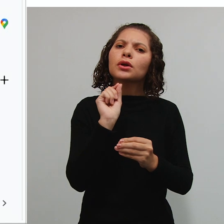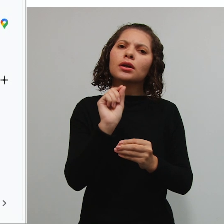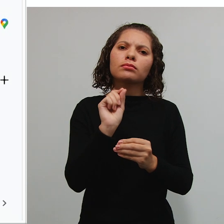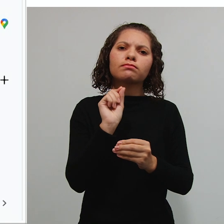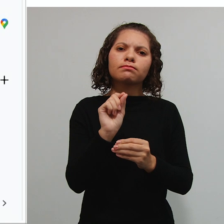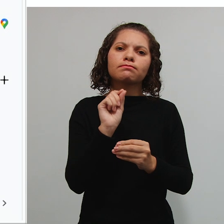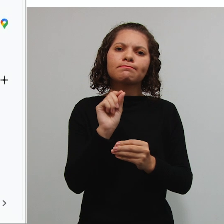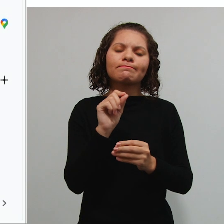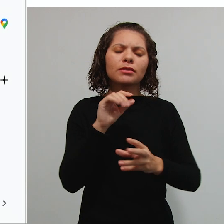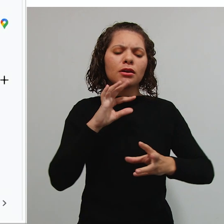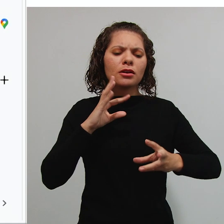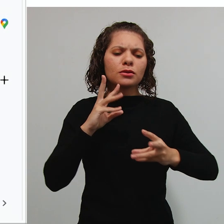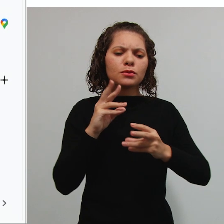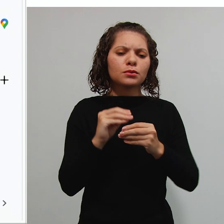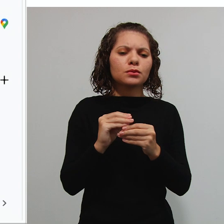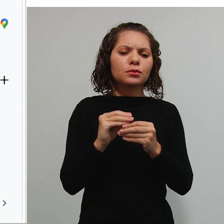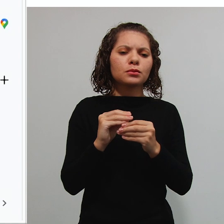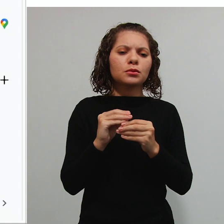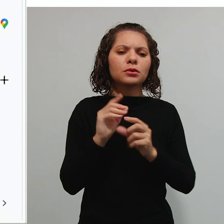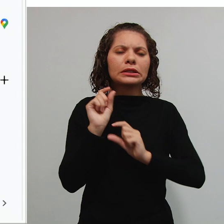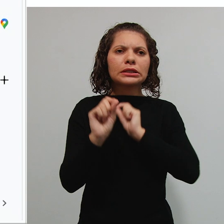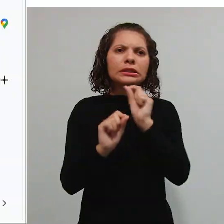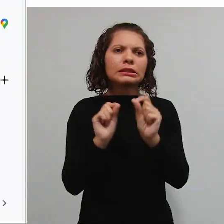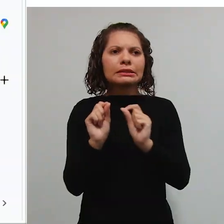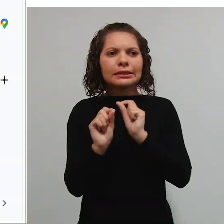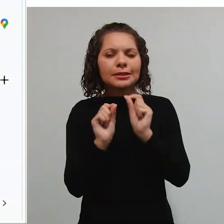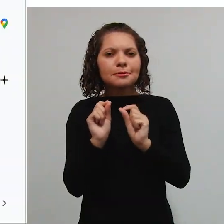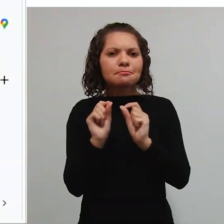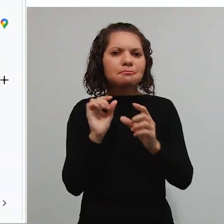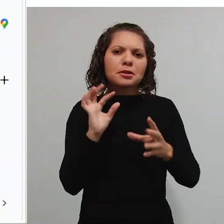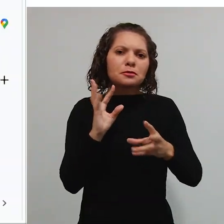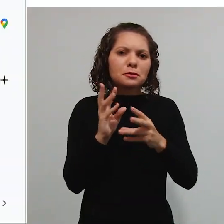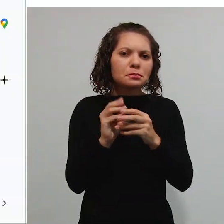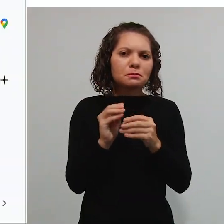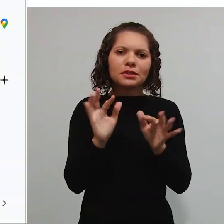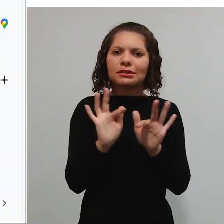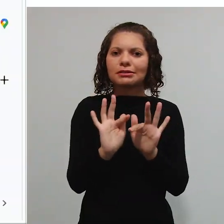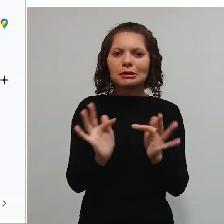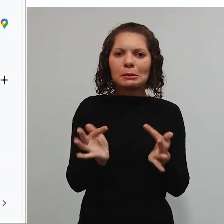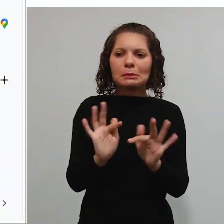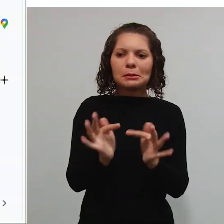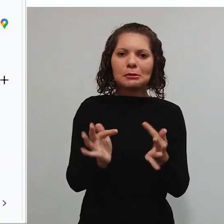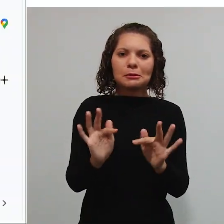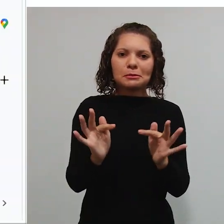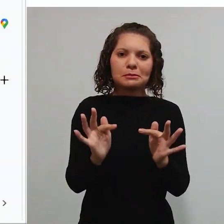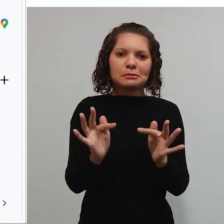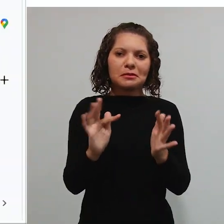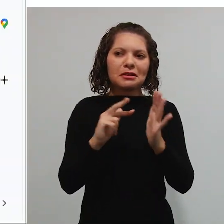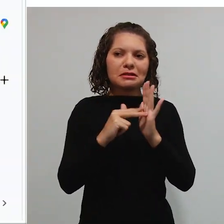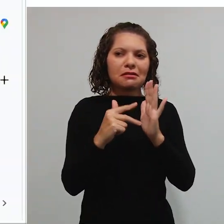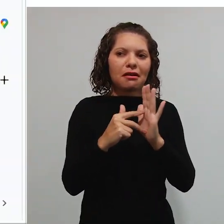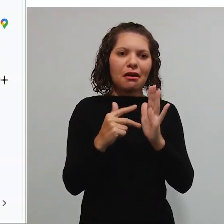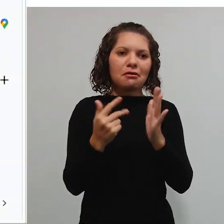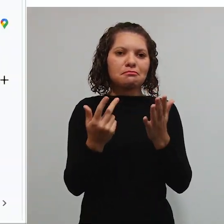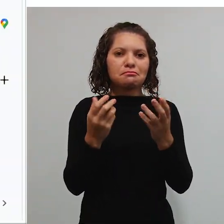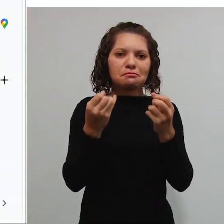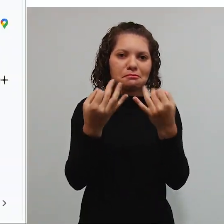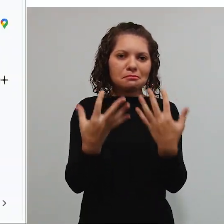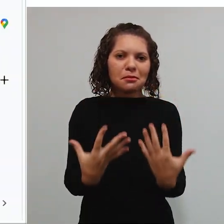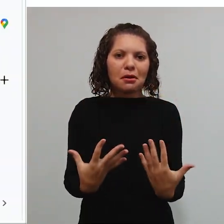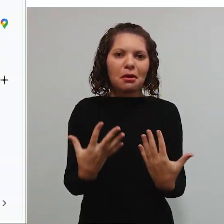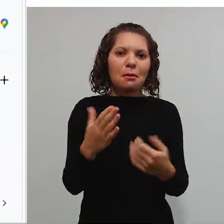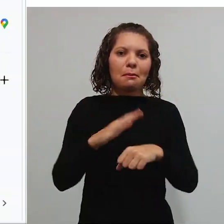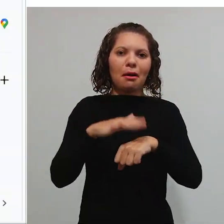resumo? Bom, o resumo, o resumo é o resumo, gente. Não tem outra palavra para explicar o que é o resumo.